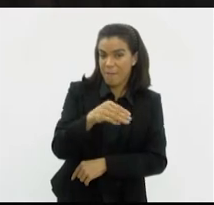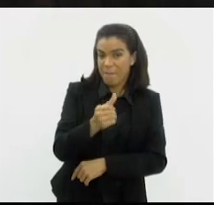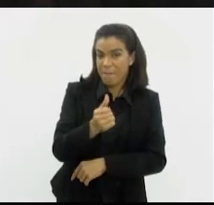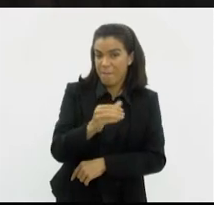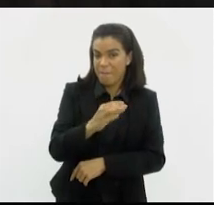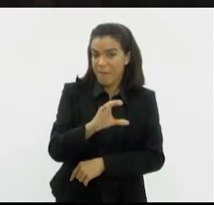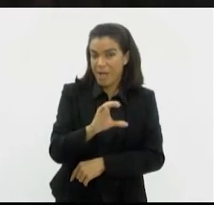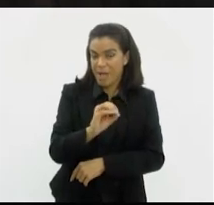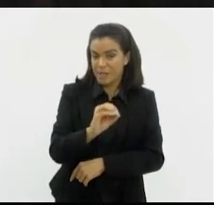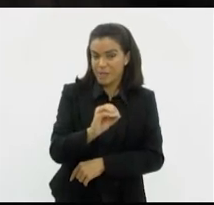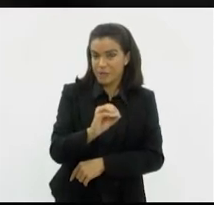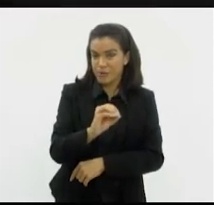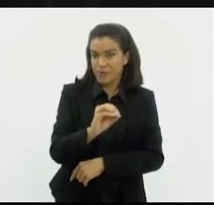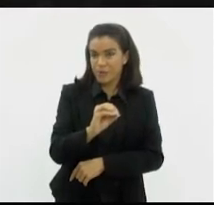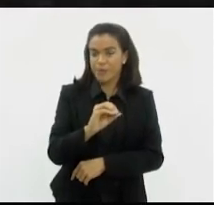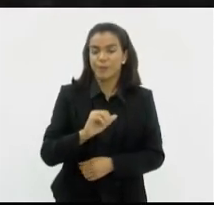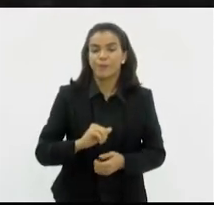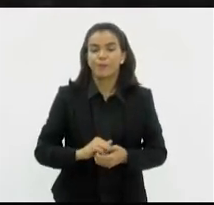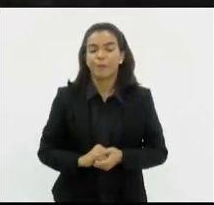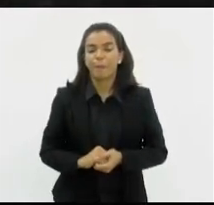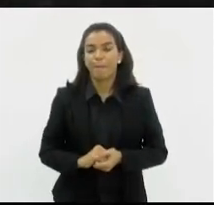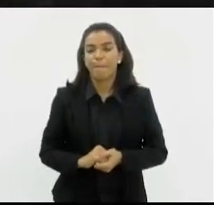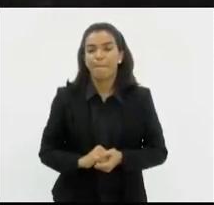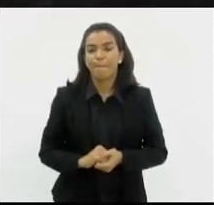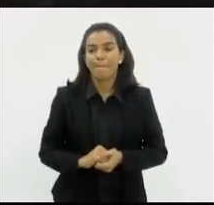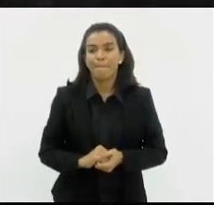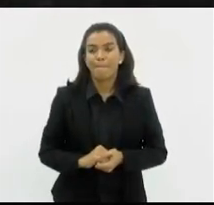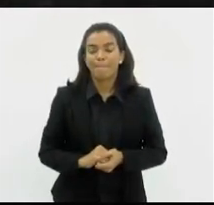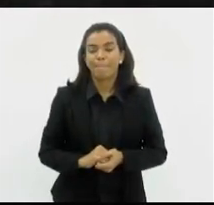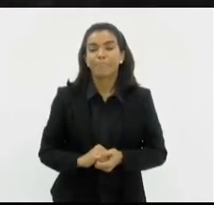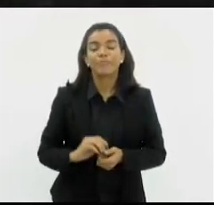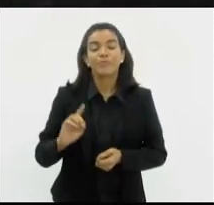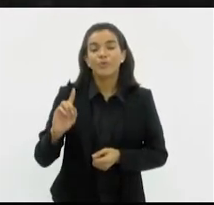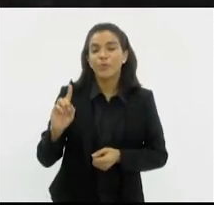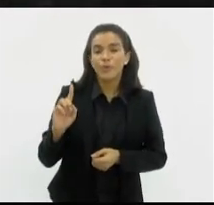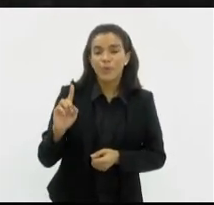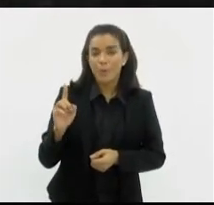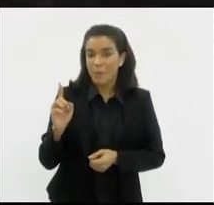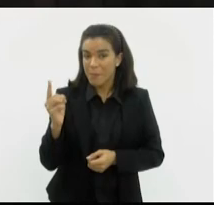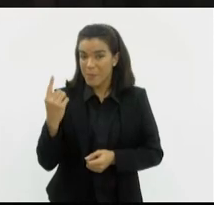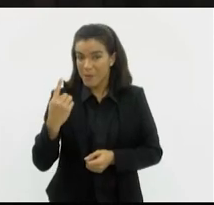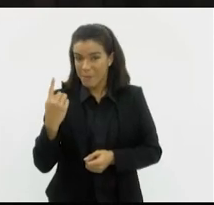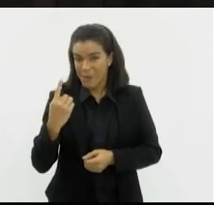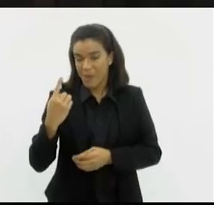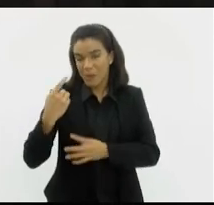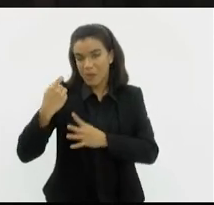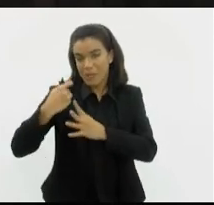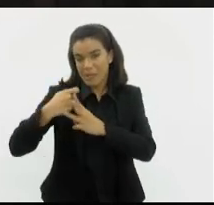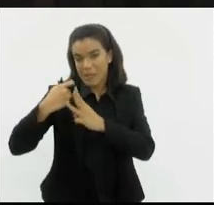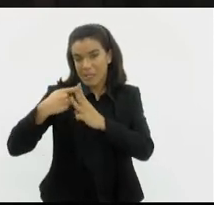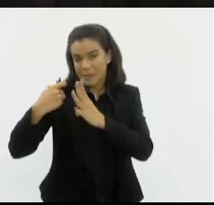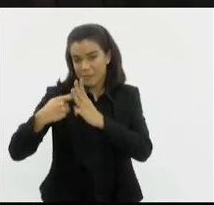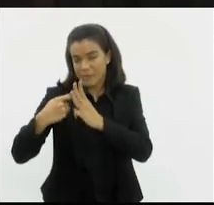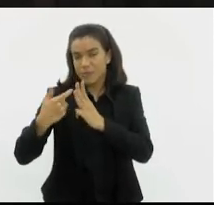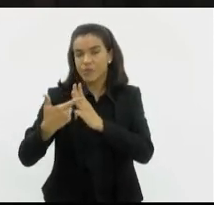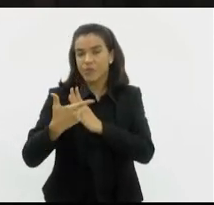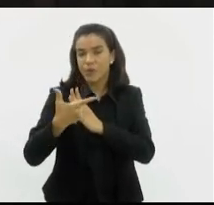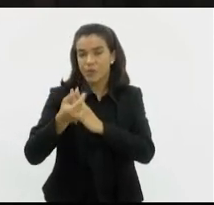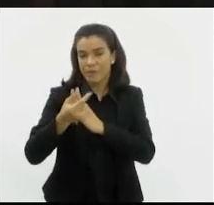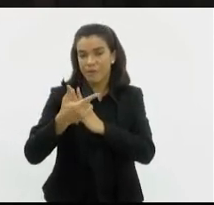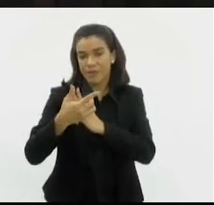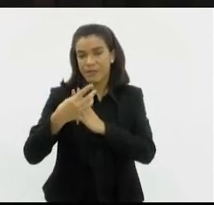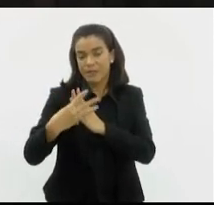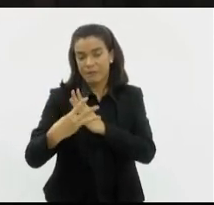de 2014. E no primeiro trimestre de 23,